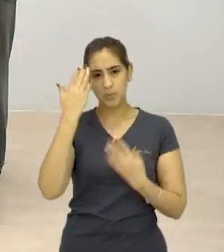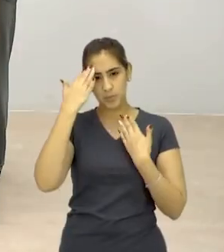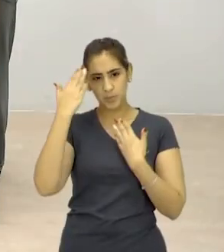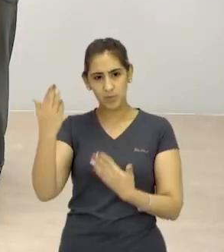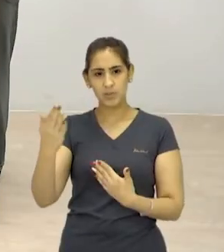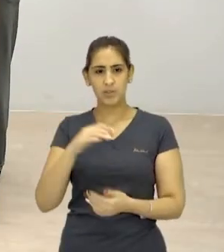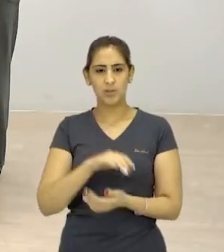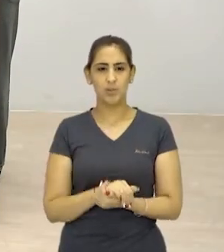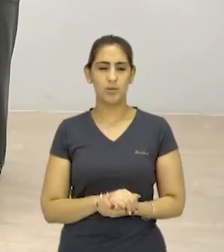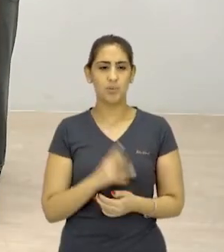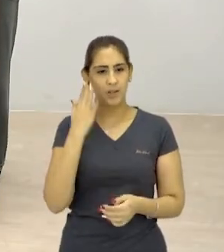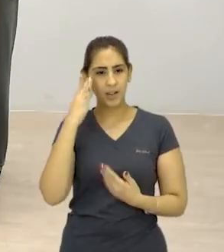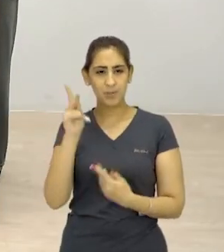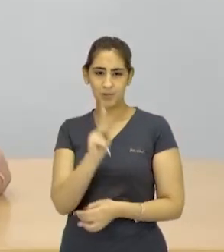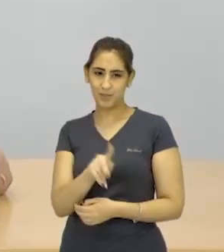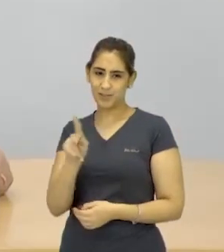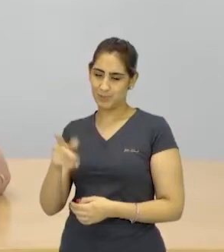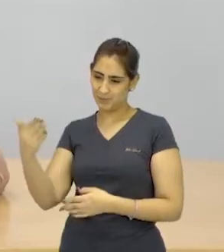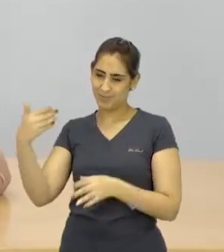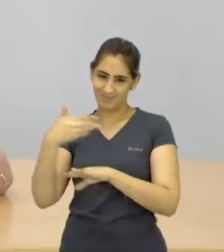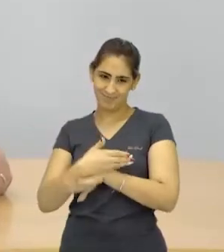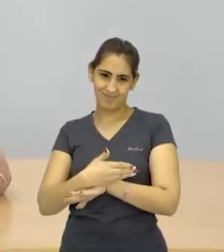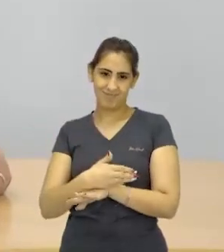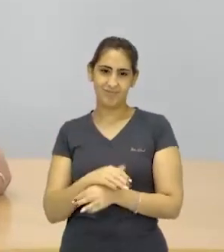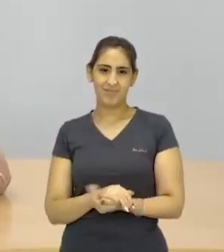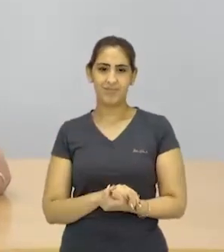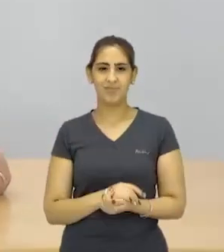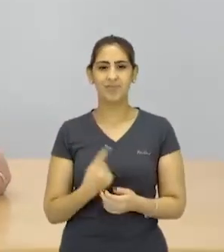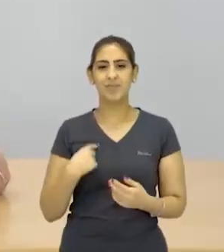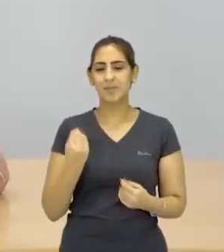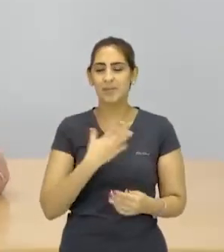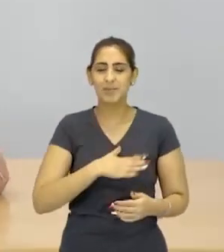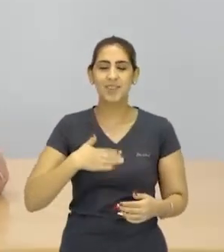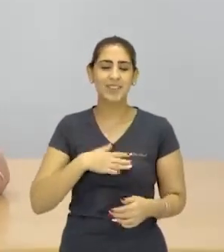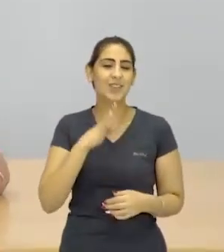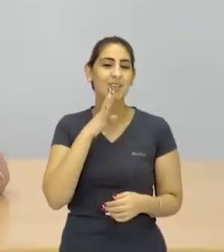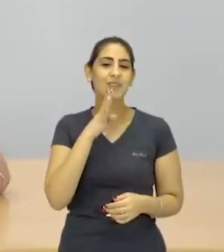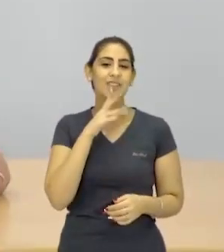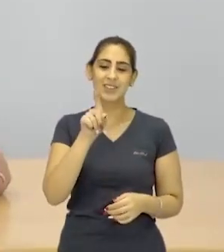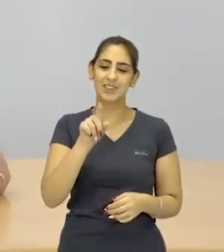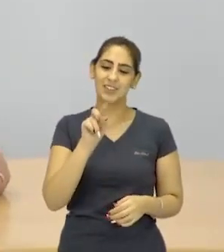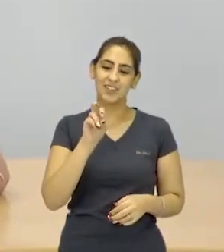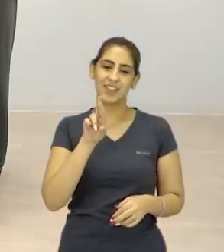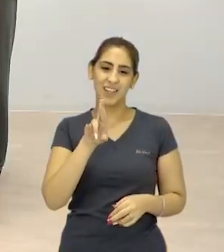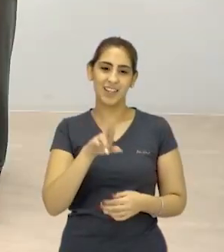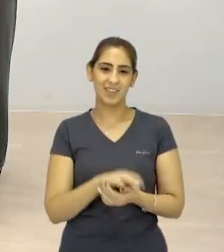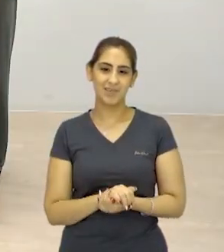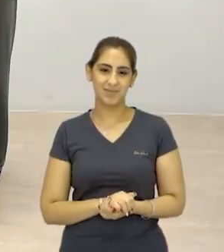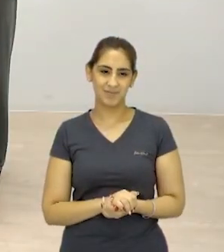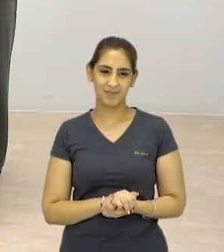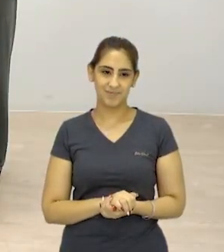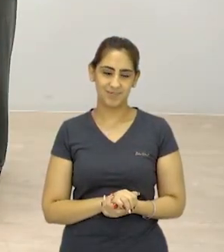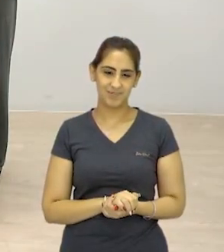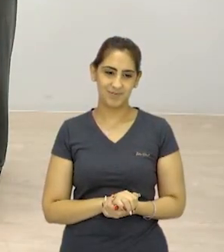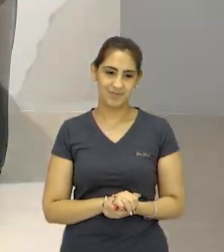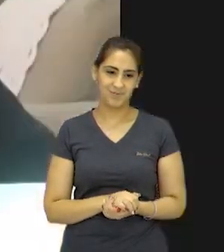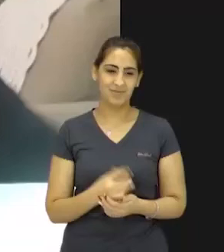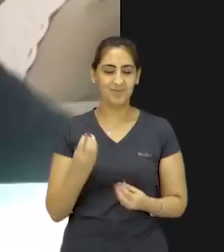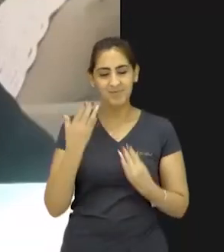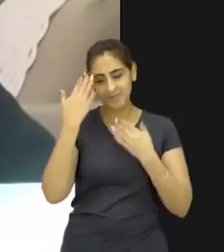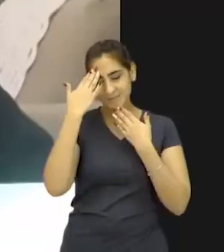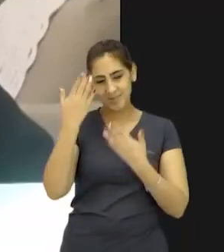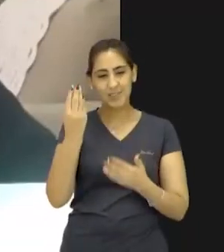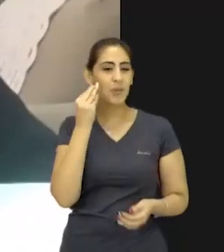Jocélio, pela parceria de sempre. Obrigado você, professor Anderson. Um grande prazer conhecer aí o Xavier. Opa, eu que